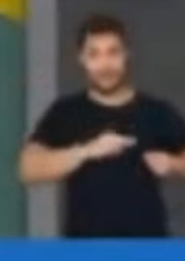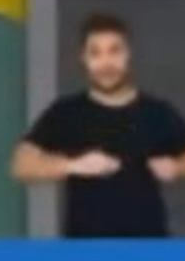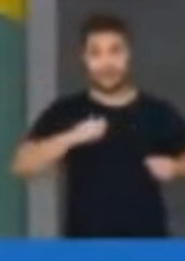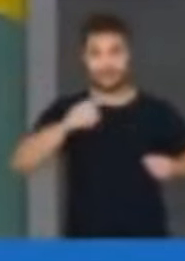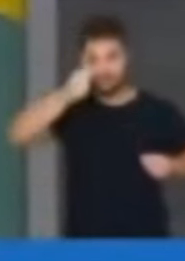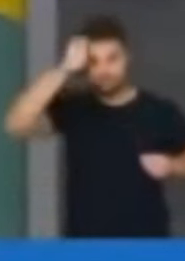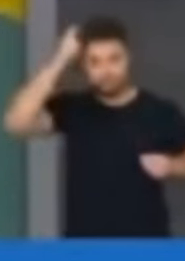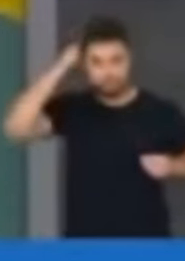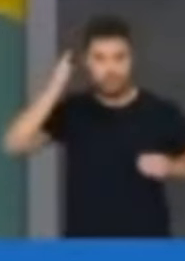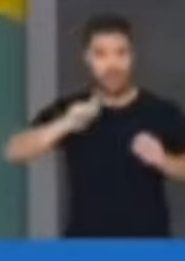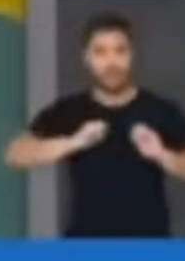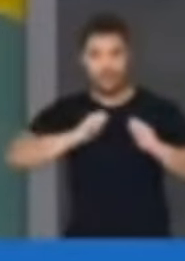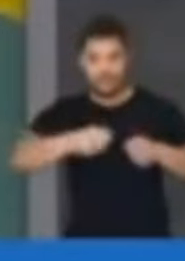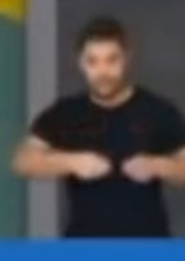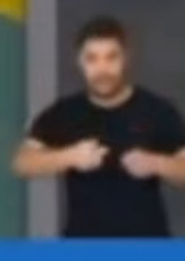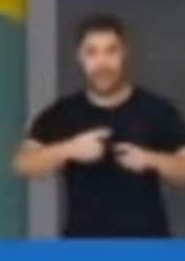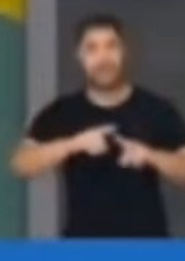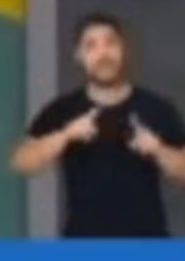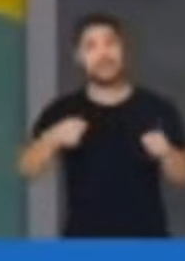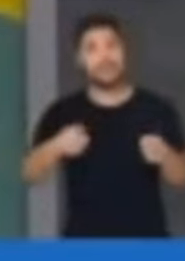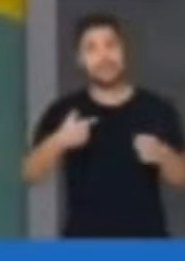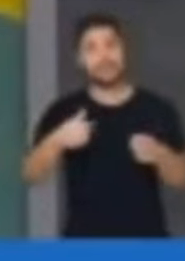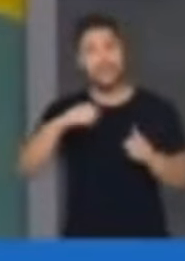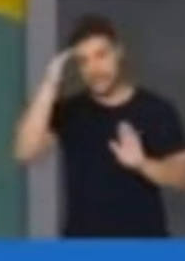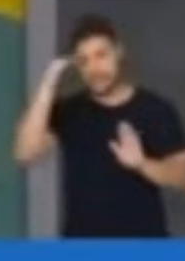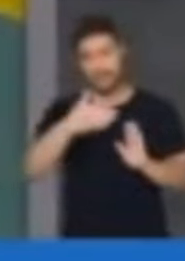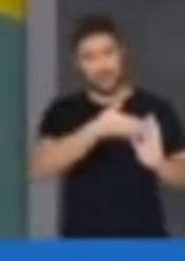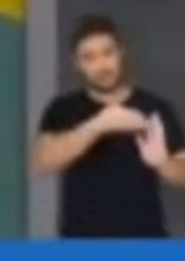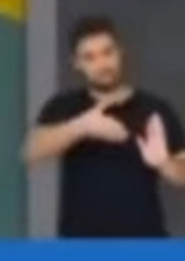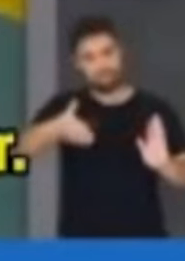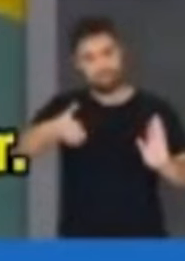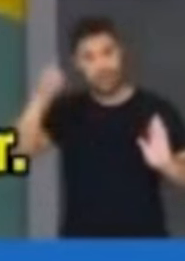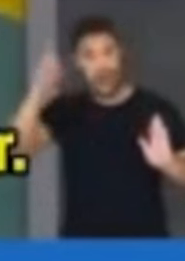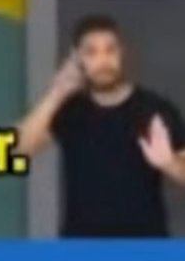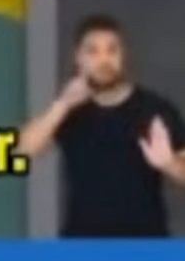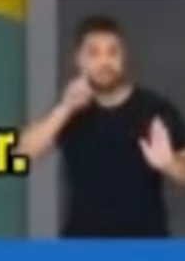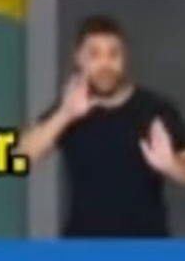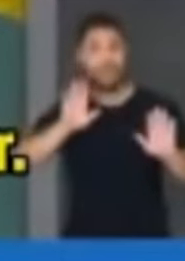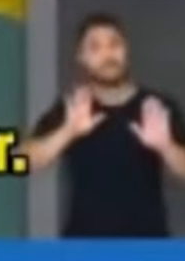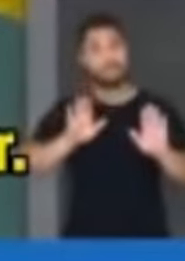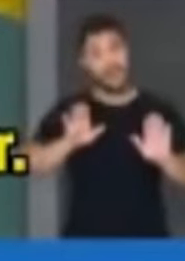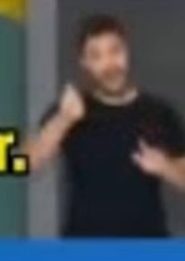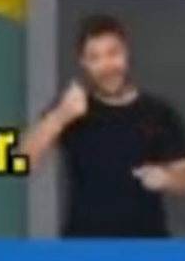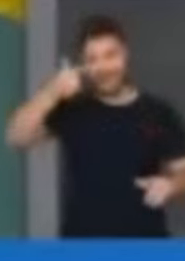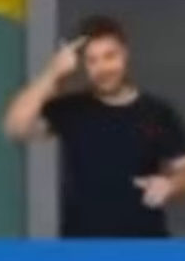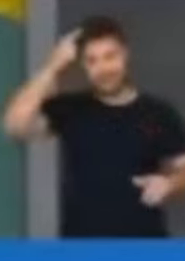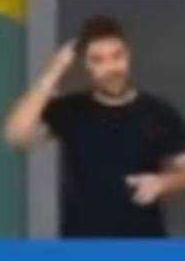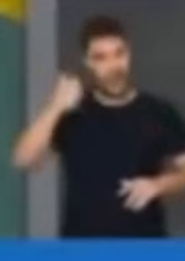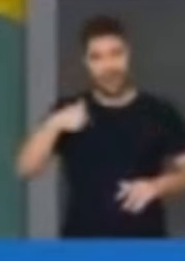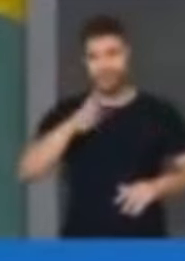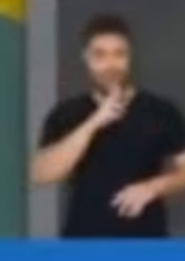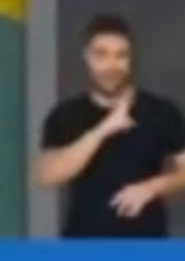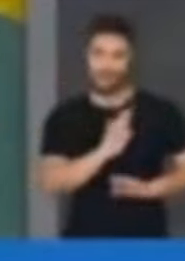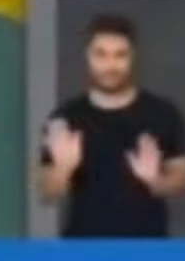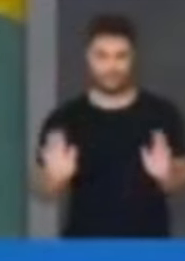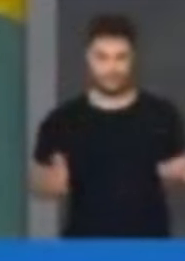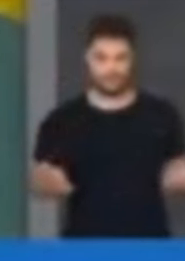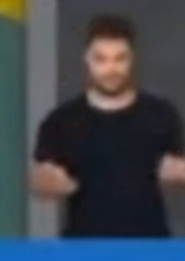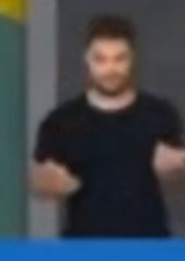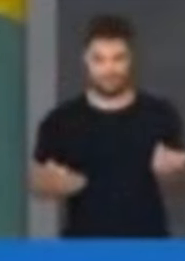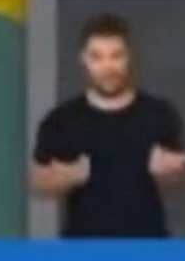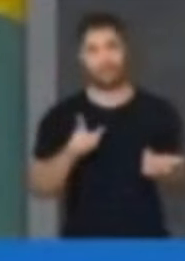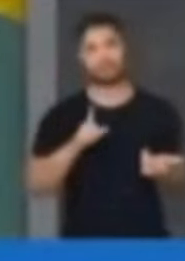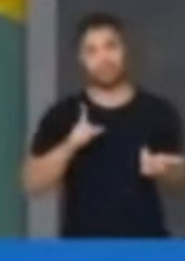ampla defesa e seguindo o contraditório devido ao processo legal norte-americano. Provavelmente o Alexandre de Moraes não vai responder. Foi